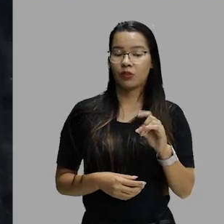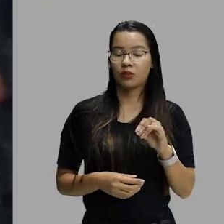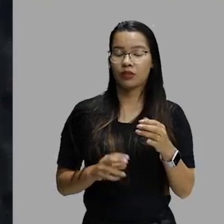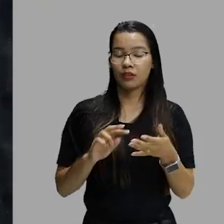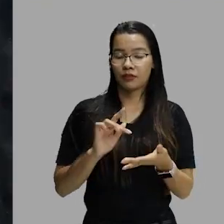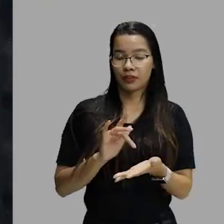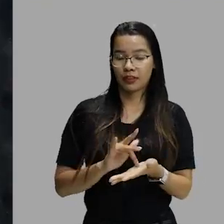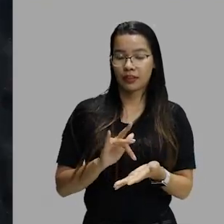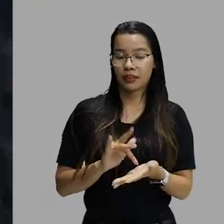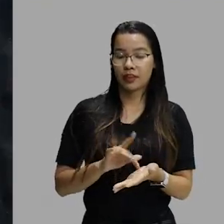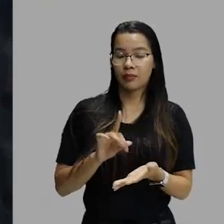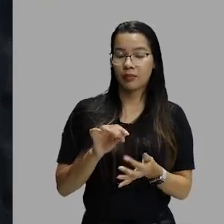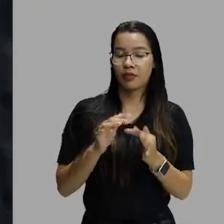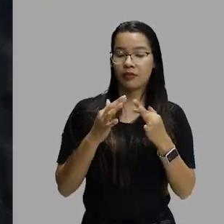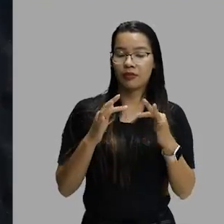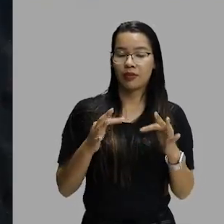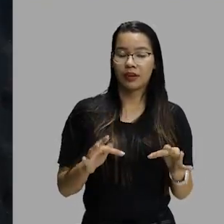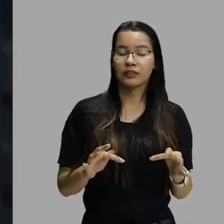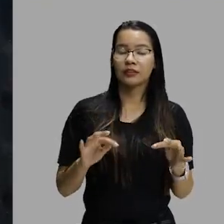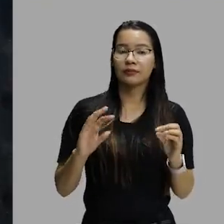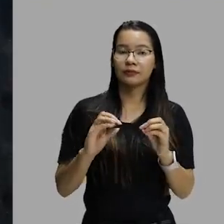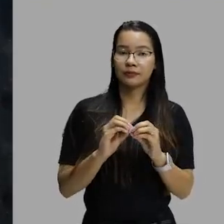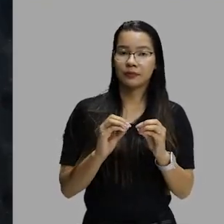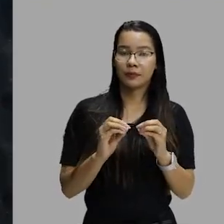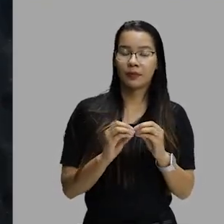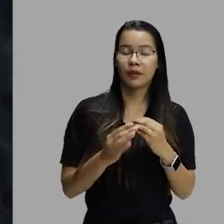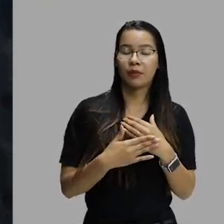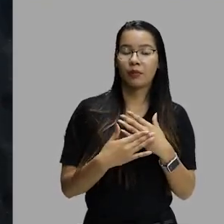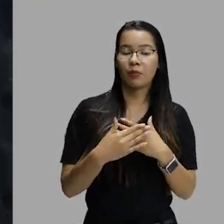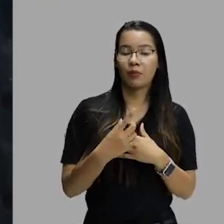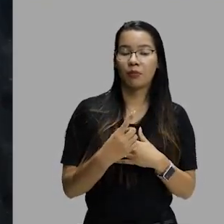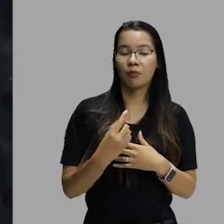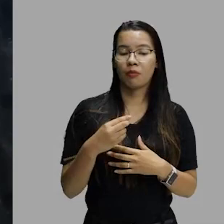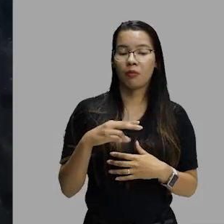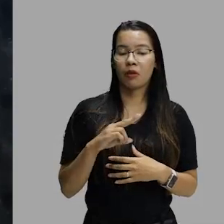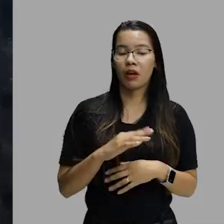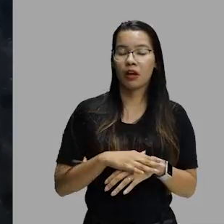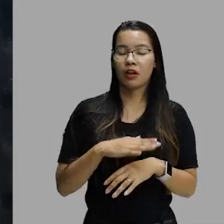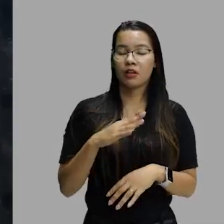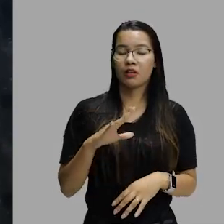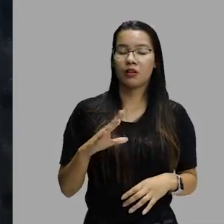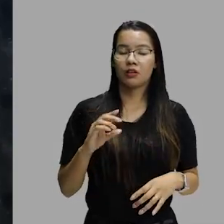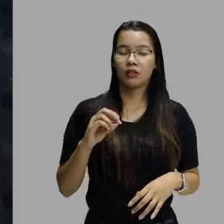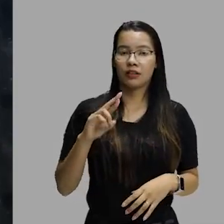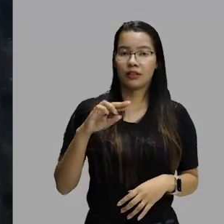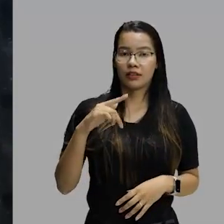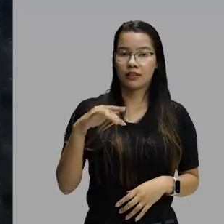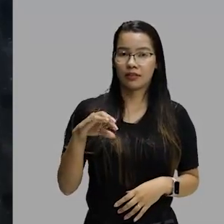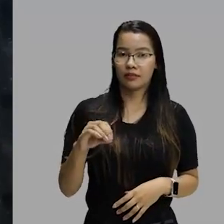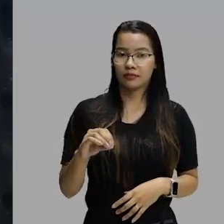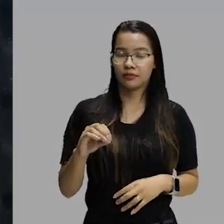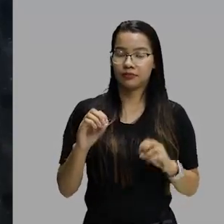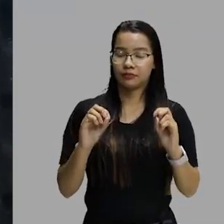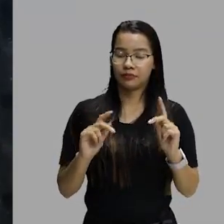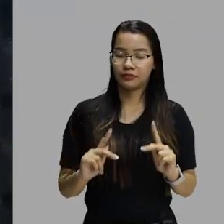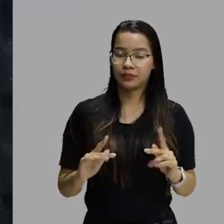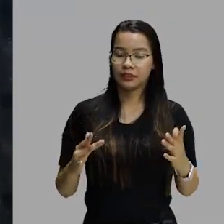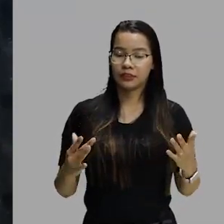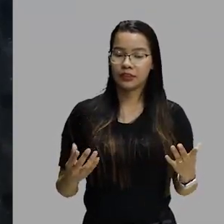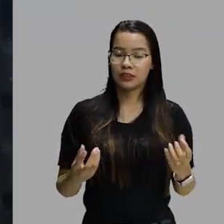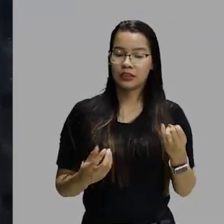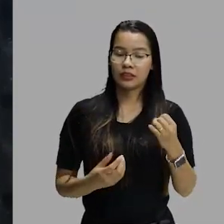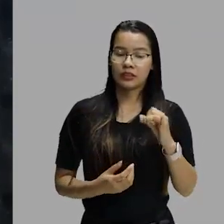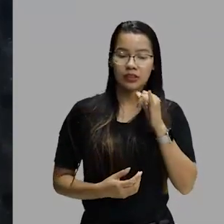frase formada por uma ou mais orações, certo? Ok? Então, se eu digo assim, ó,